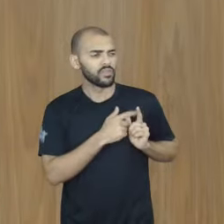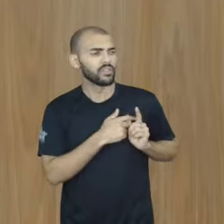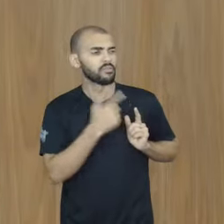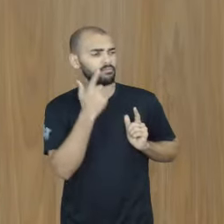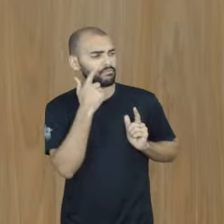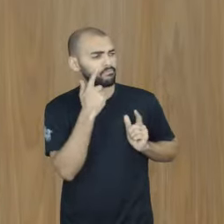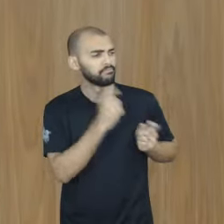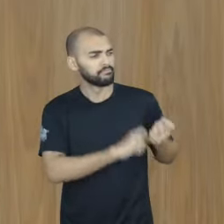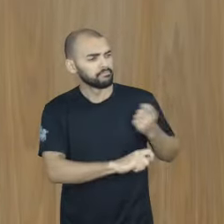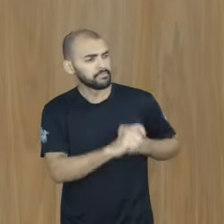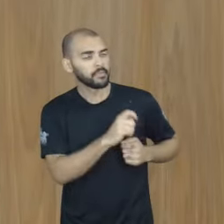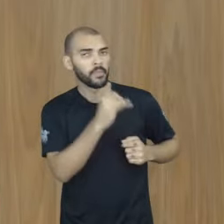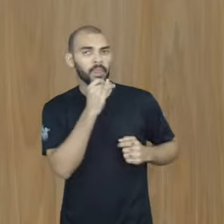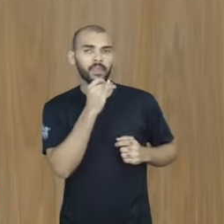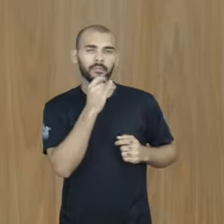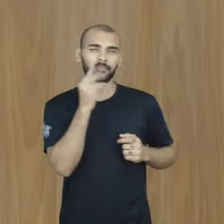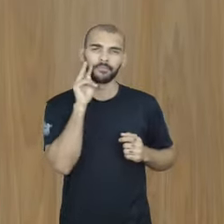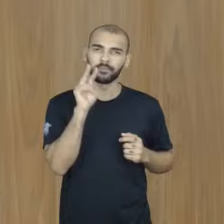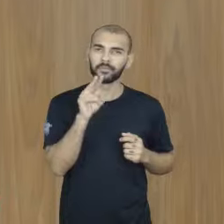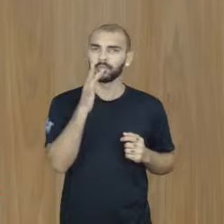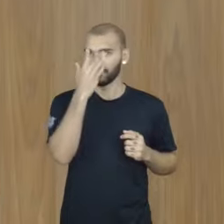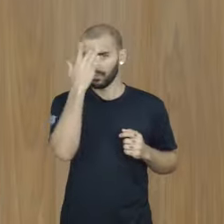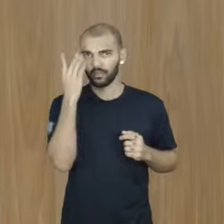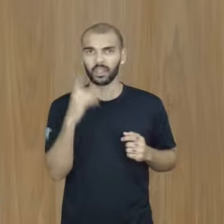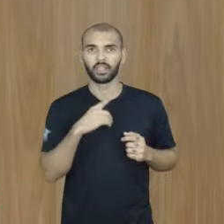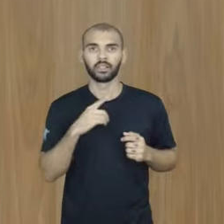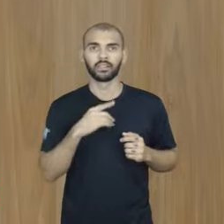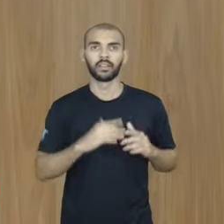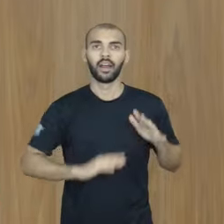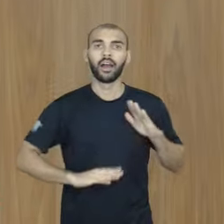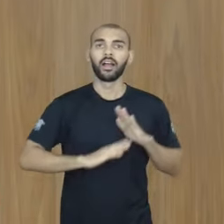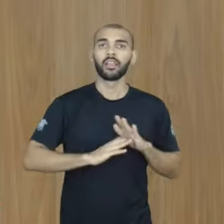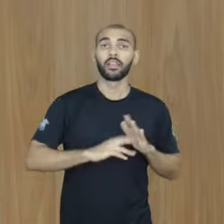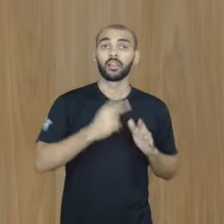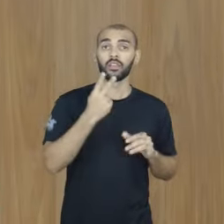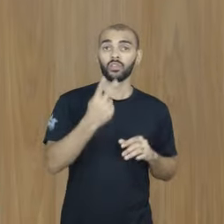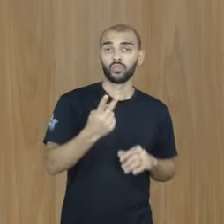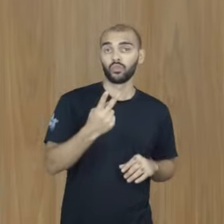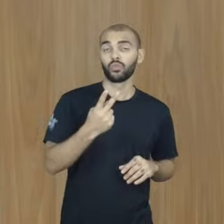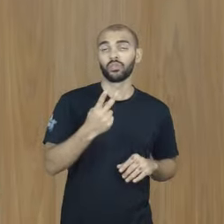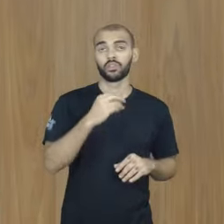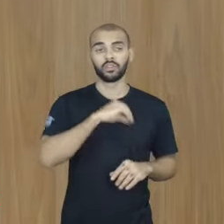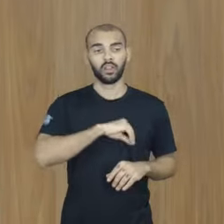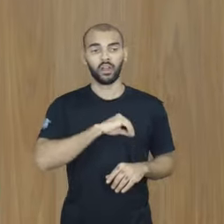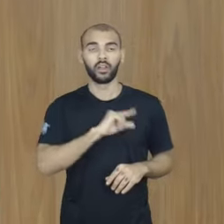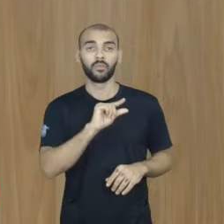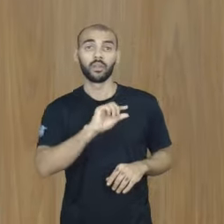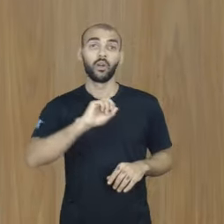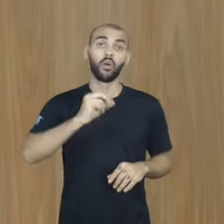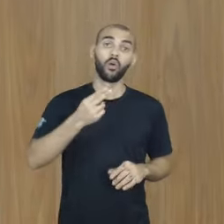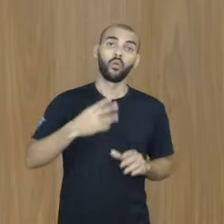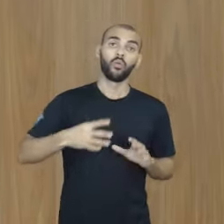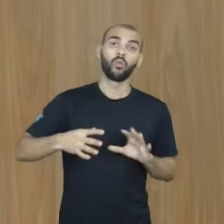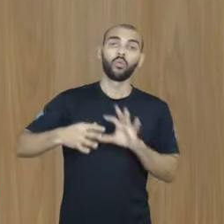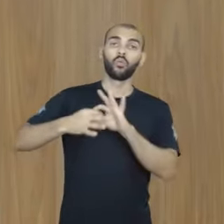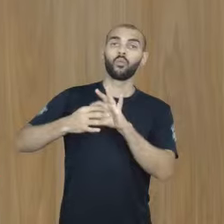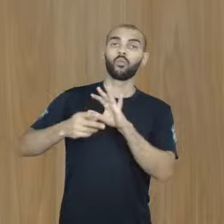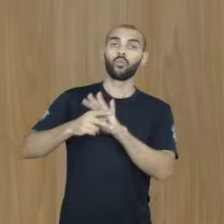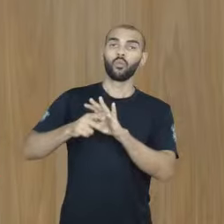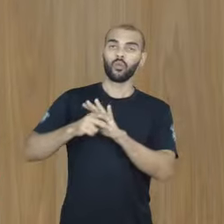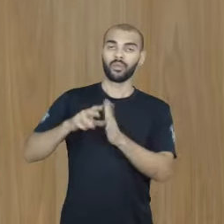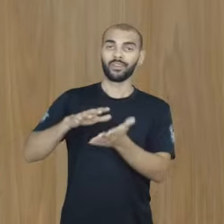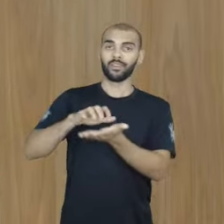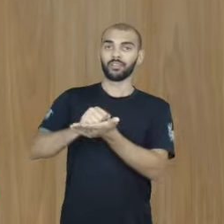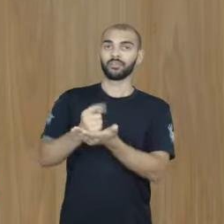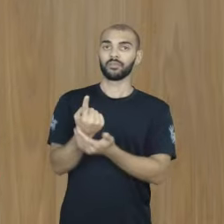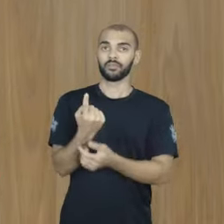Ela envolve aquelas pessoas, são pessoas que ganham até 2 salários mínimos ou estão inscritas no CadÚnico. Então, faixa 1, pessoas que